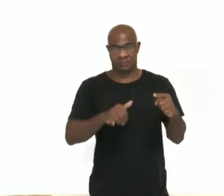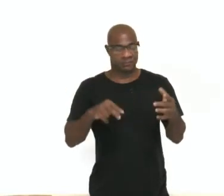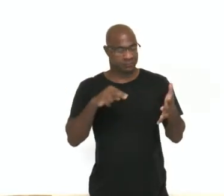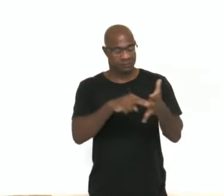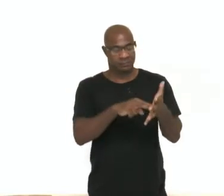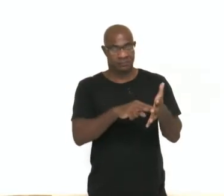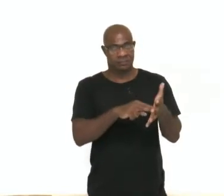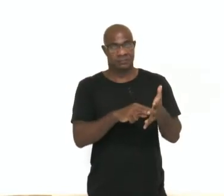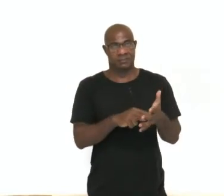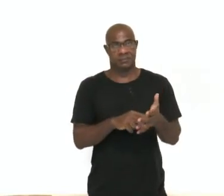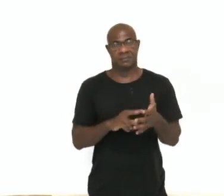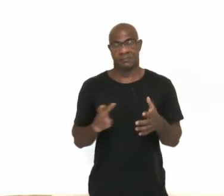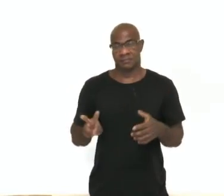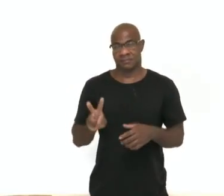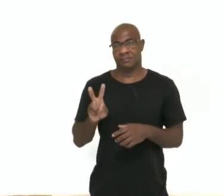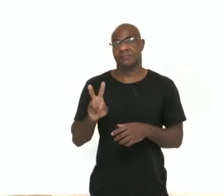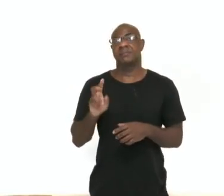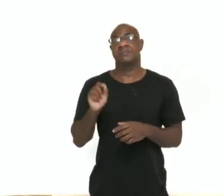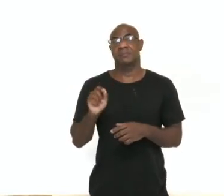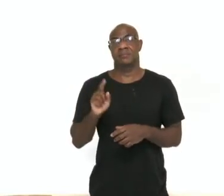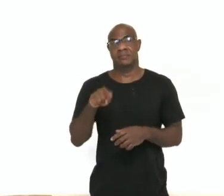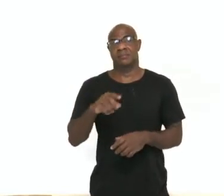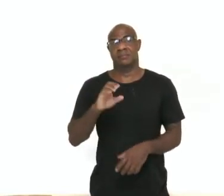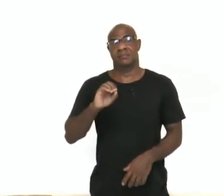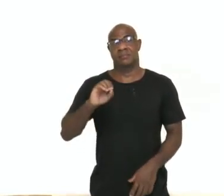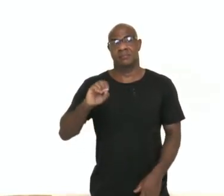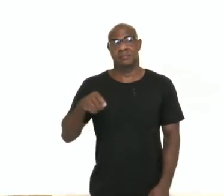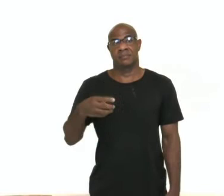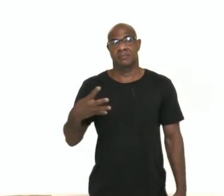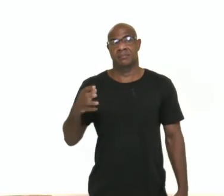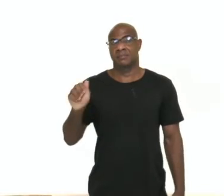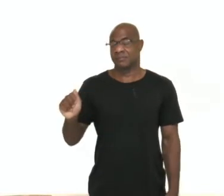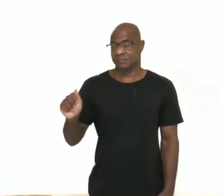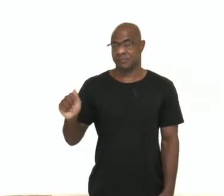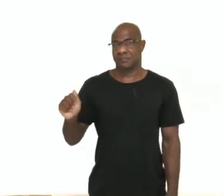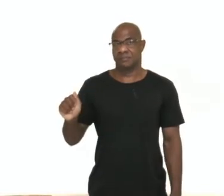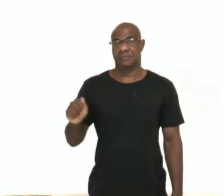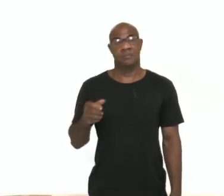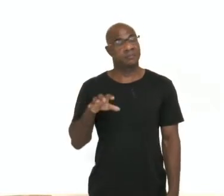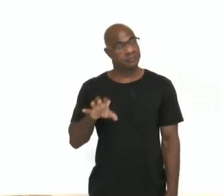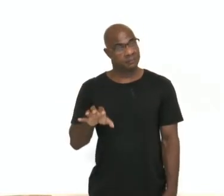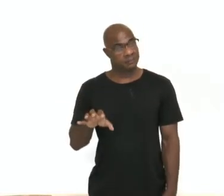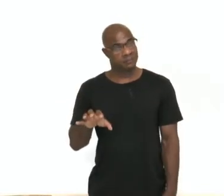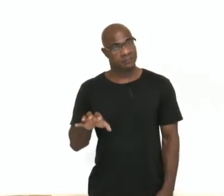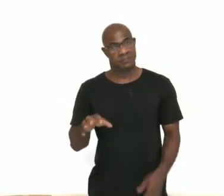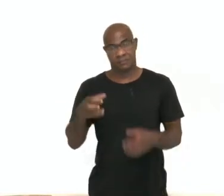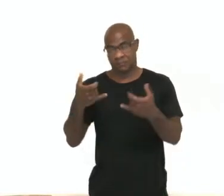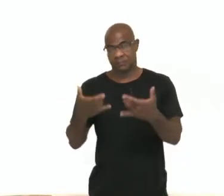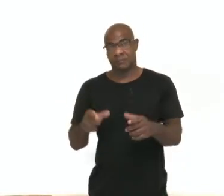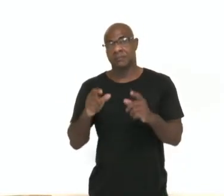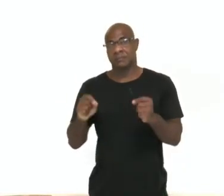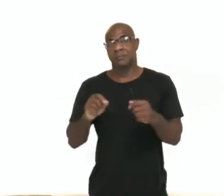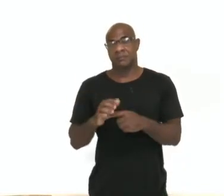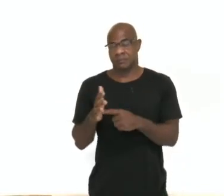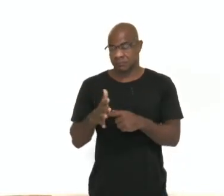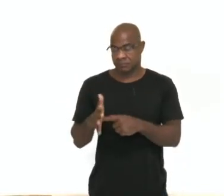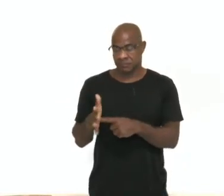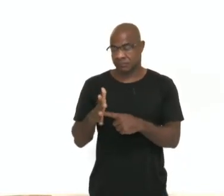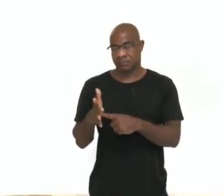a intensidade da corrente é igual a 0,4 amperes. Desta forma, determine a FEM no gerador